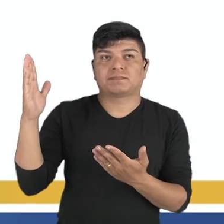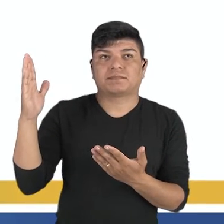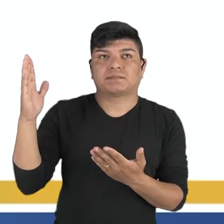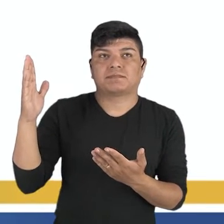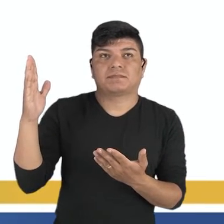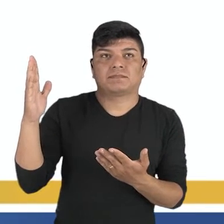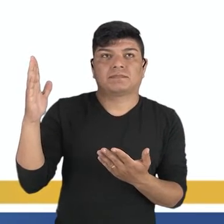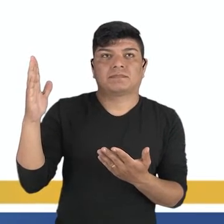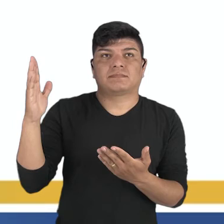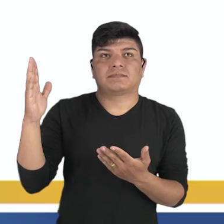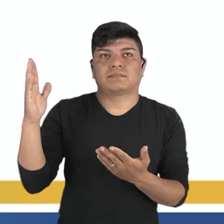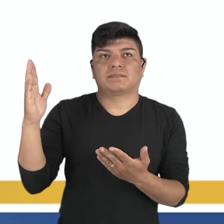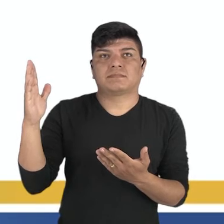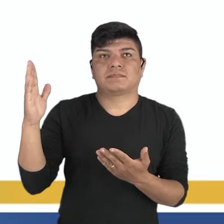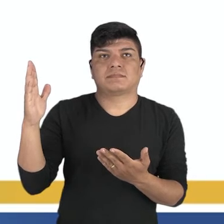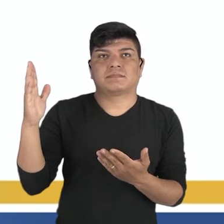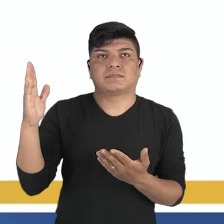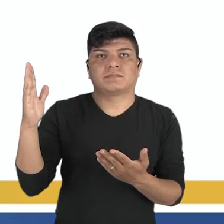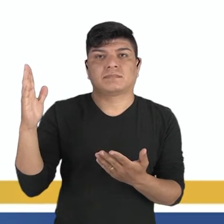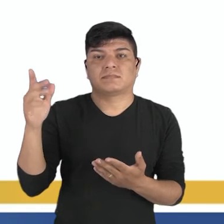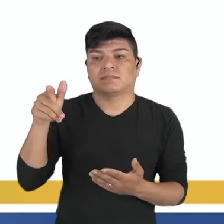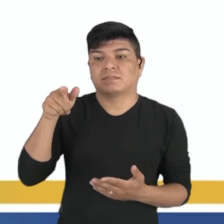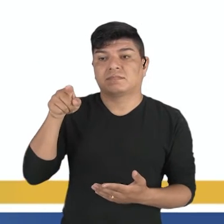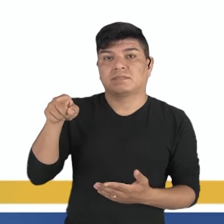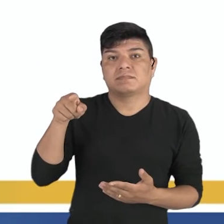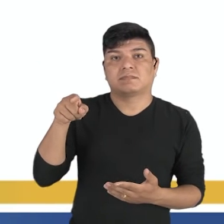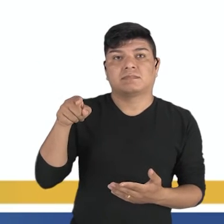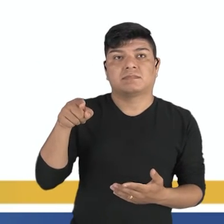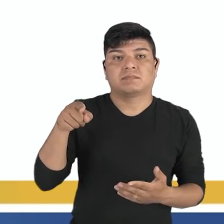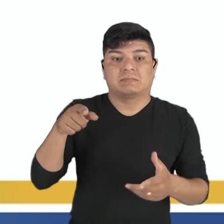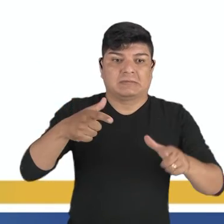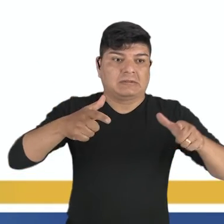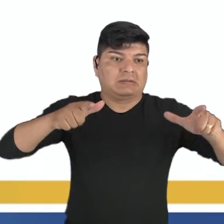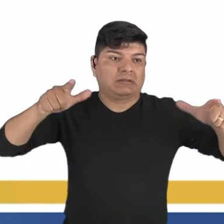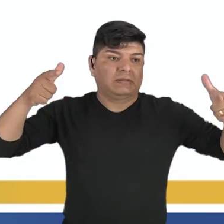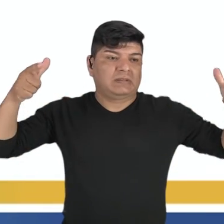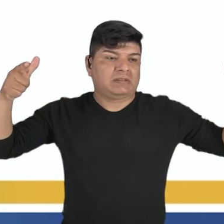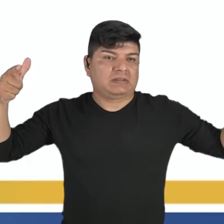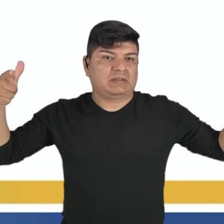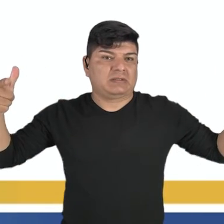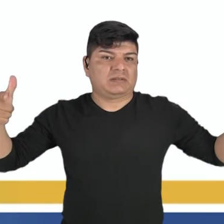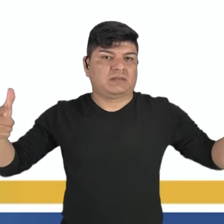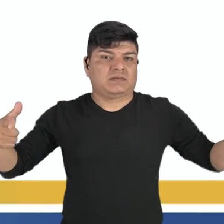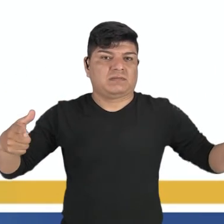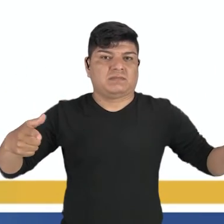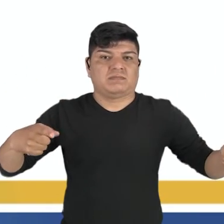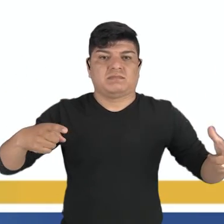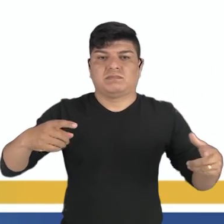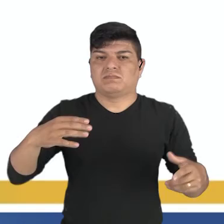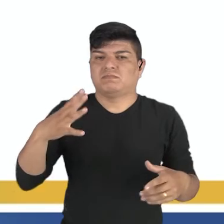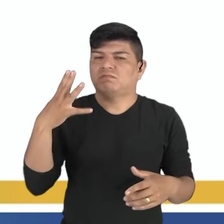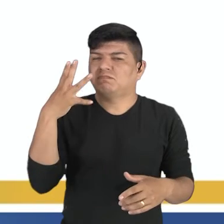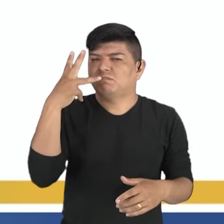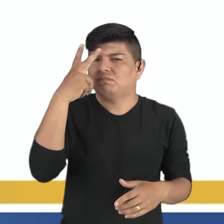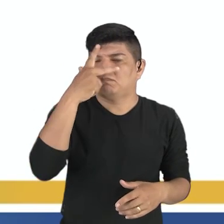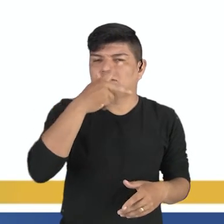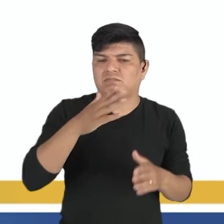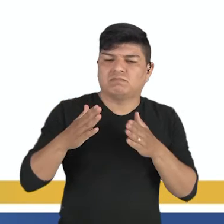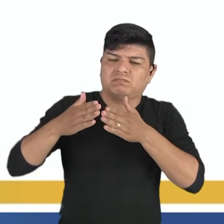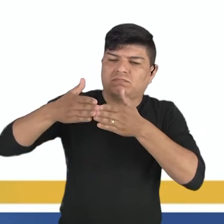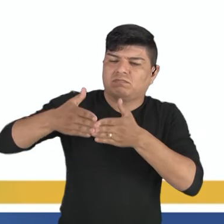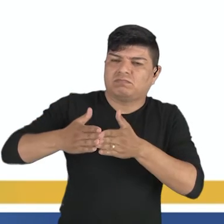ship ever built. Ela era maior e o mais luxuoso navio